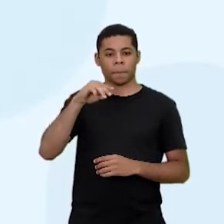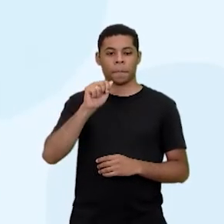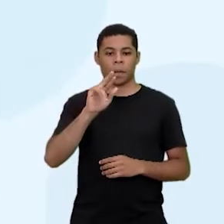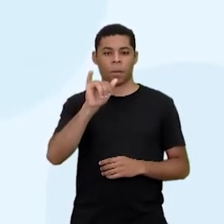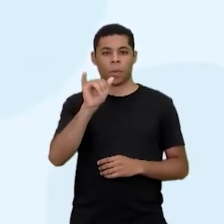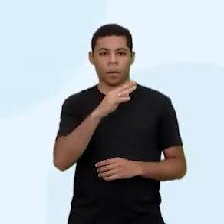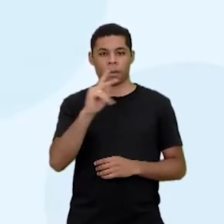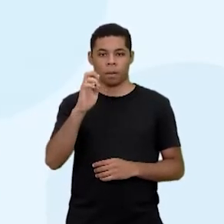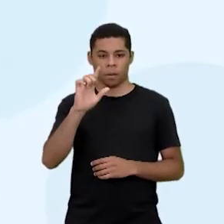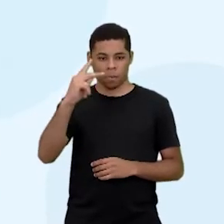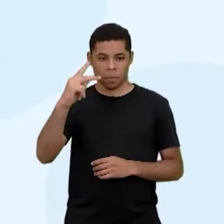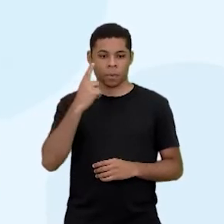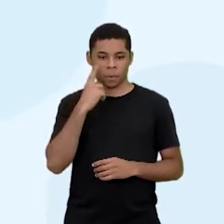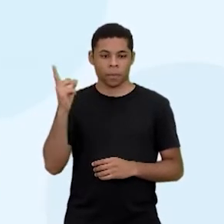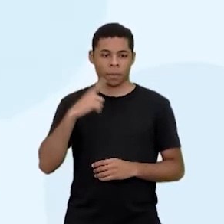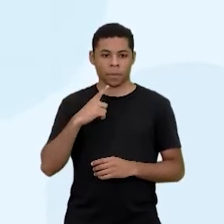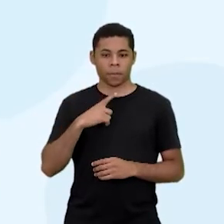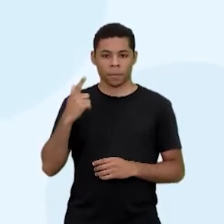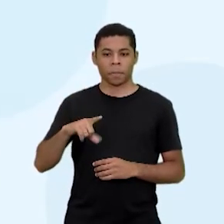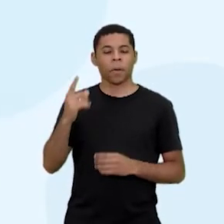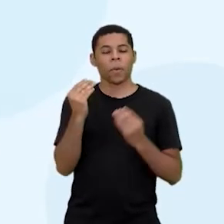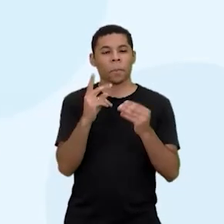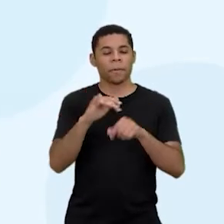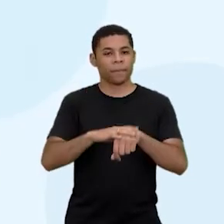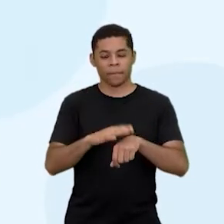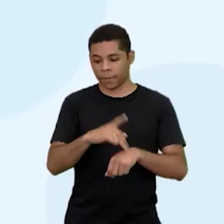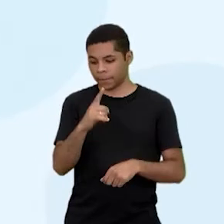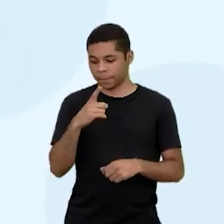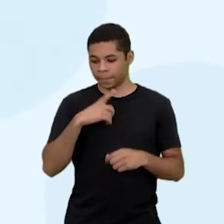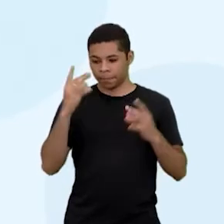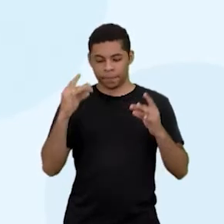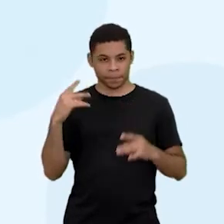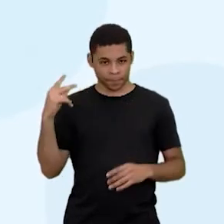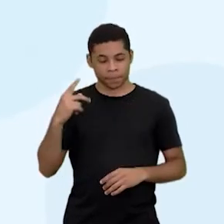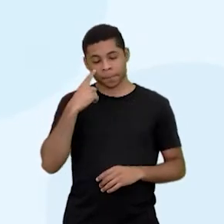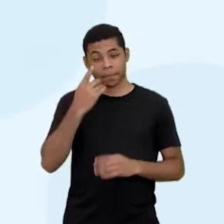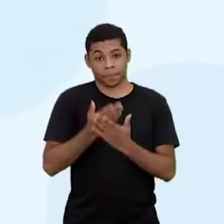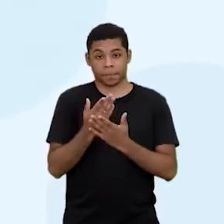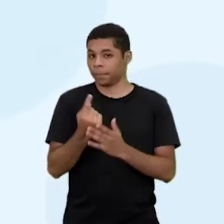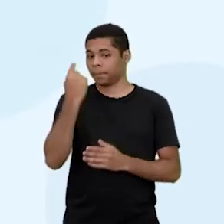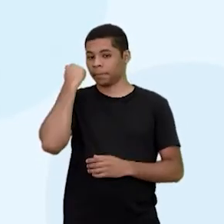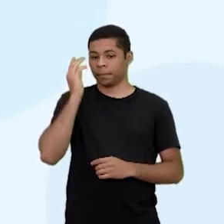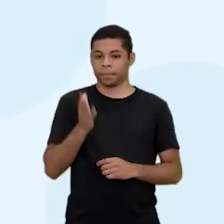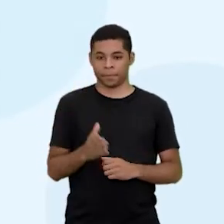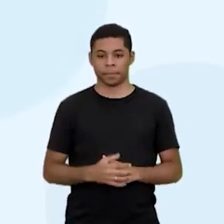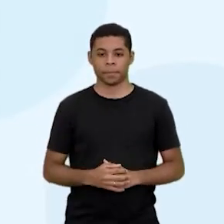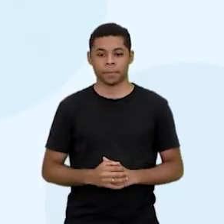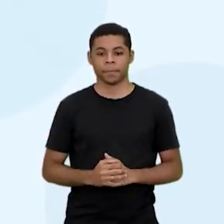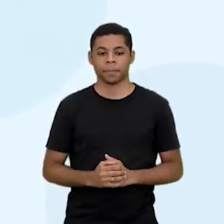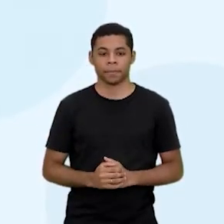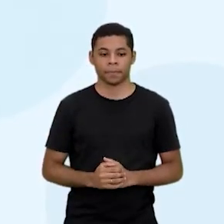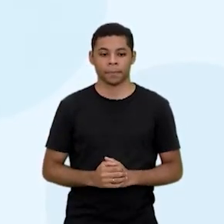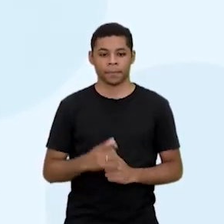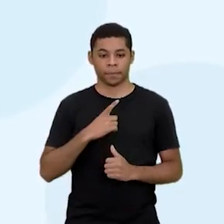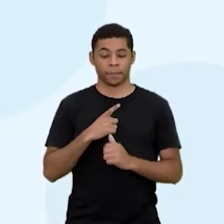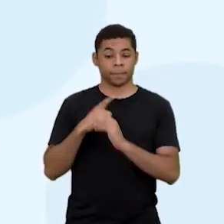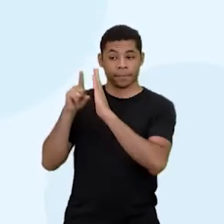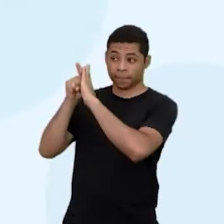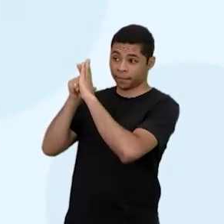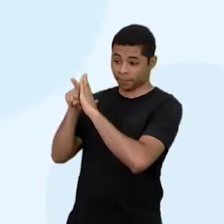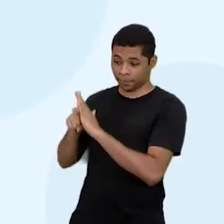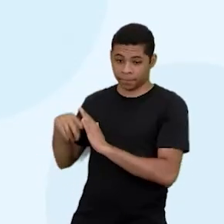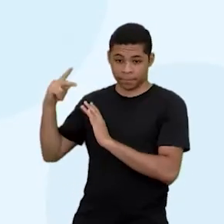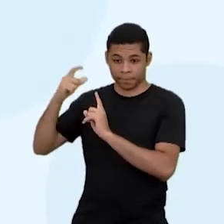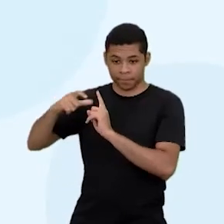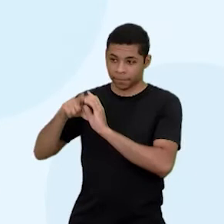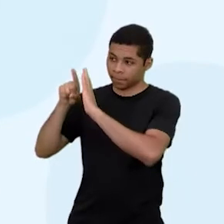aí eu coloquei aqui como é que vocês vão fazer a descrição. A gente já viu na aula passada, a gente fez a análise dessa